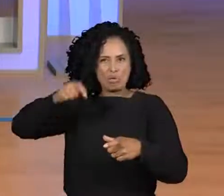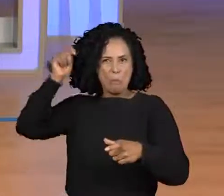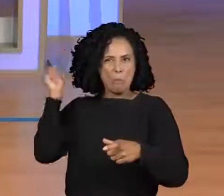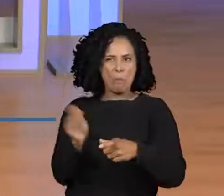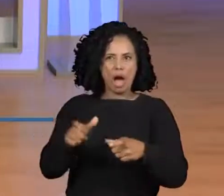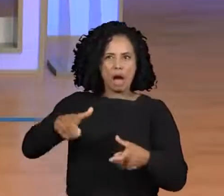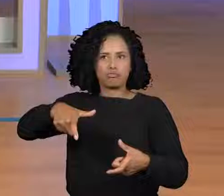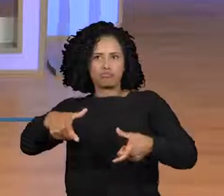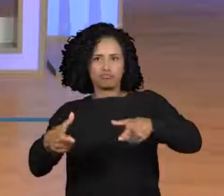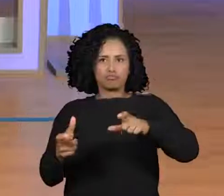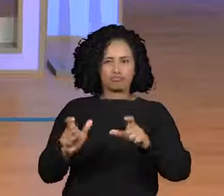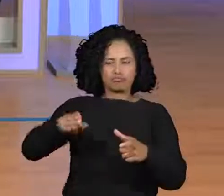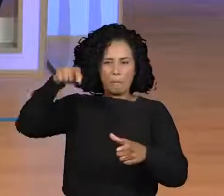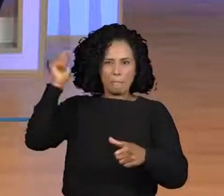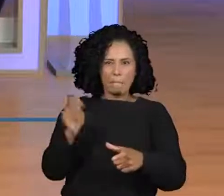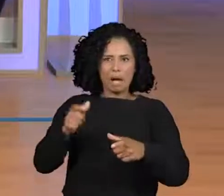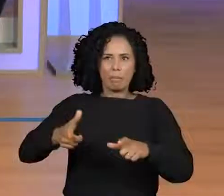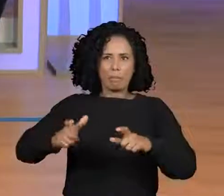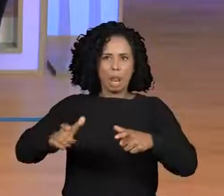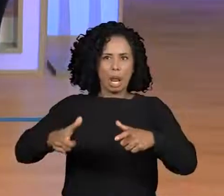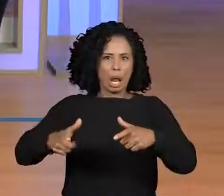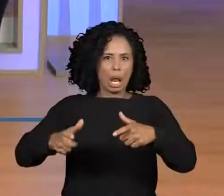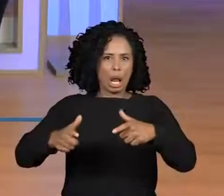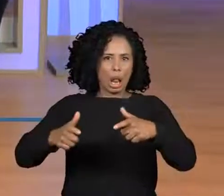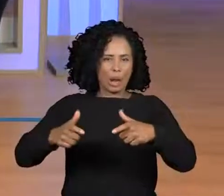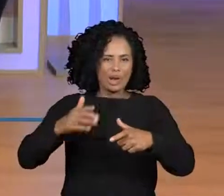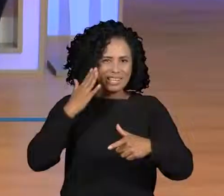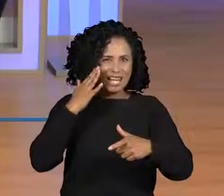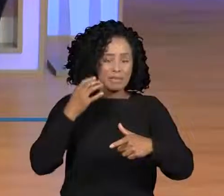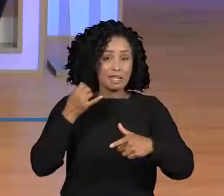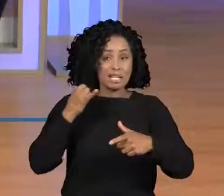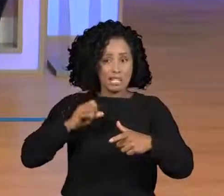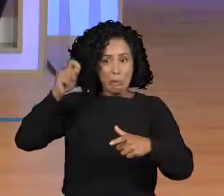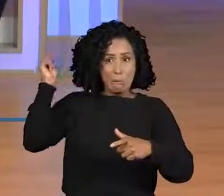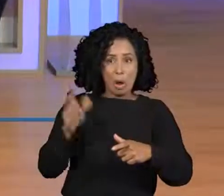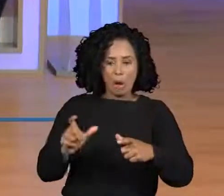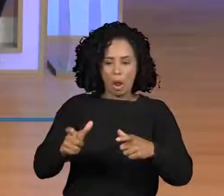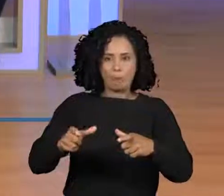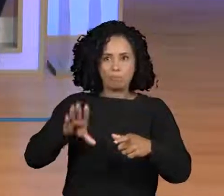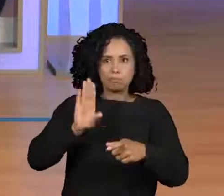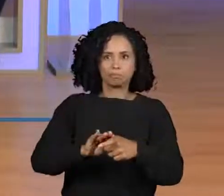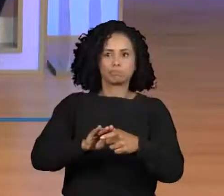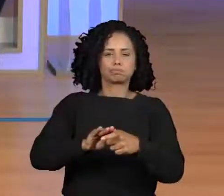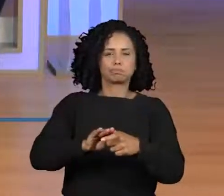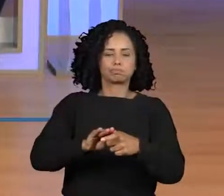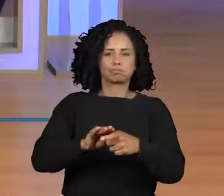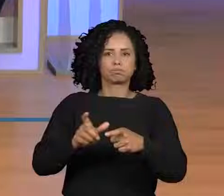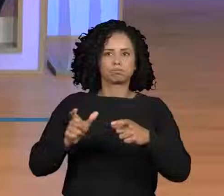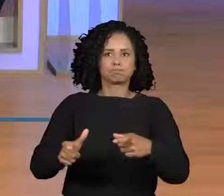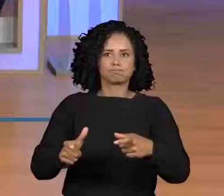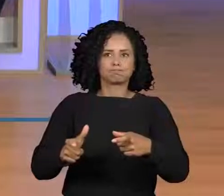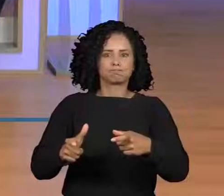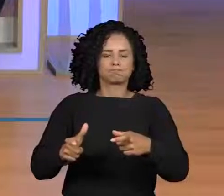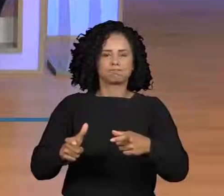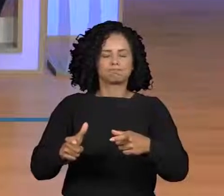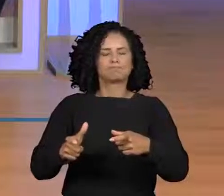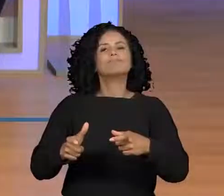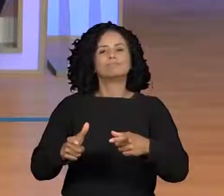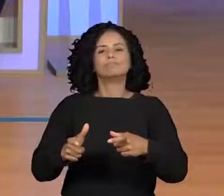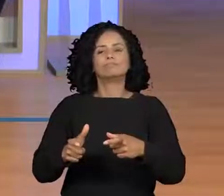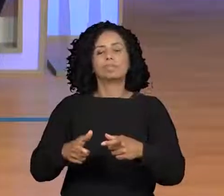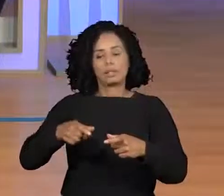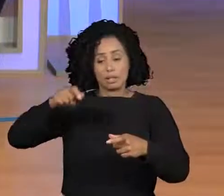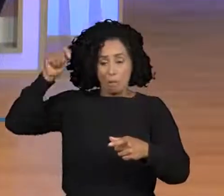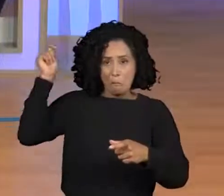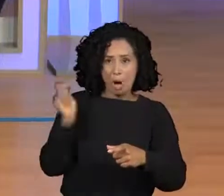Tsh. Se ele bater no prato e segurar, faz... Tsh, tsh. Então ele controla a duração do